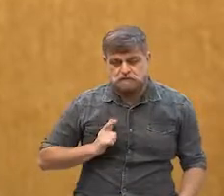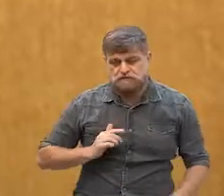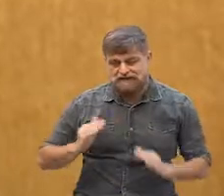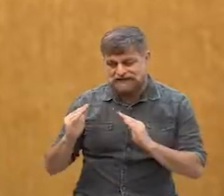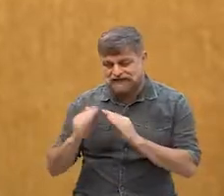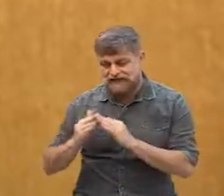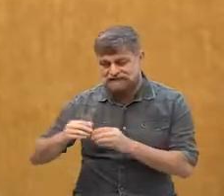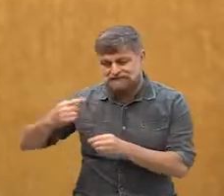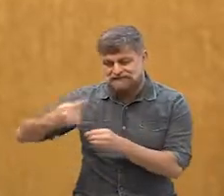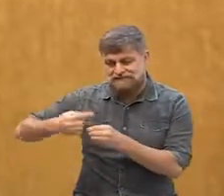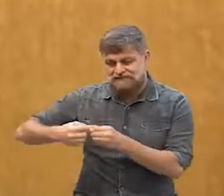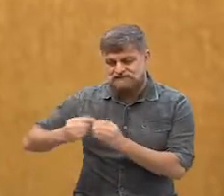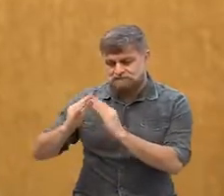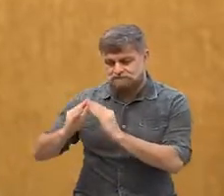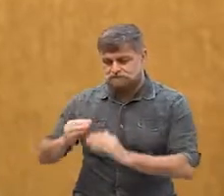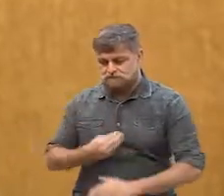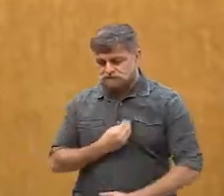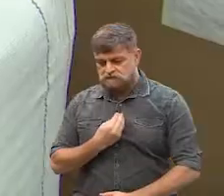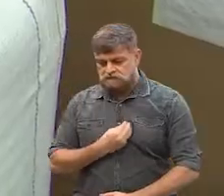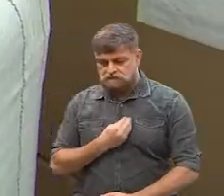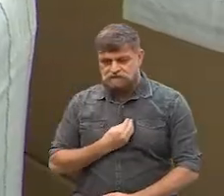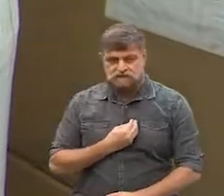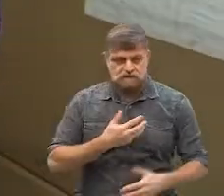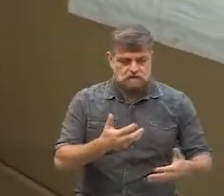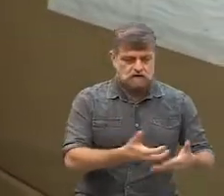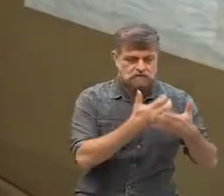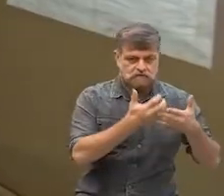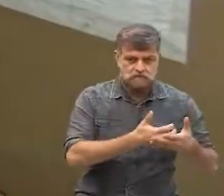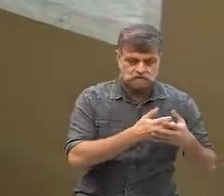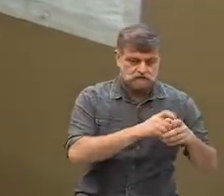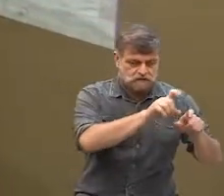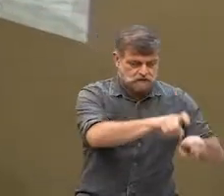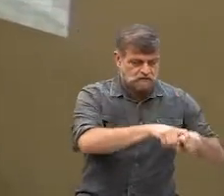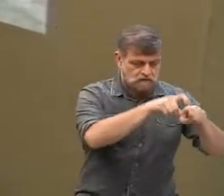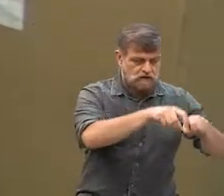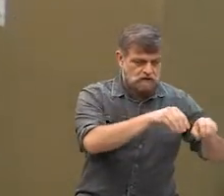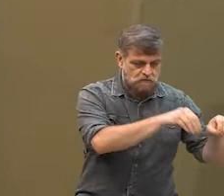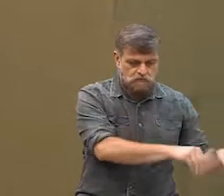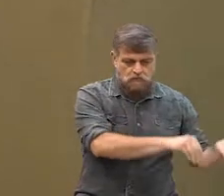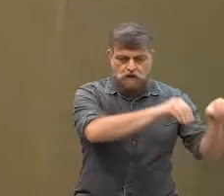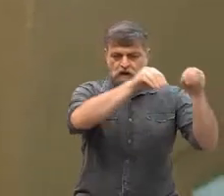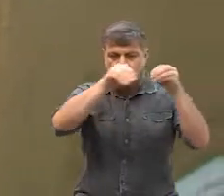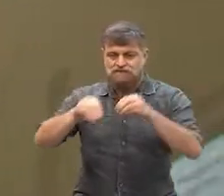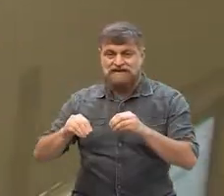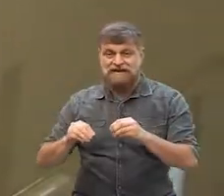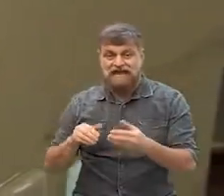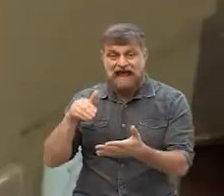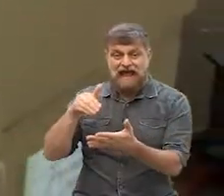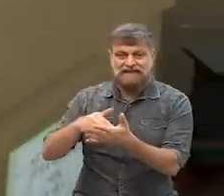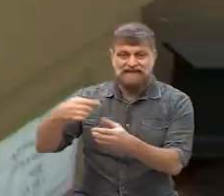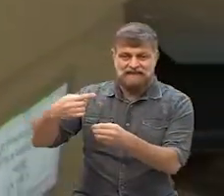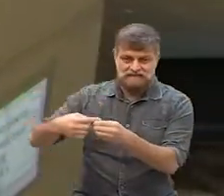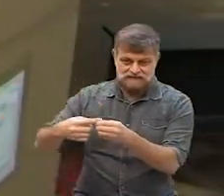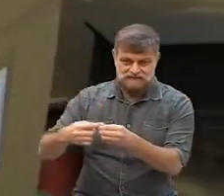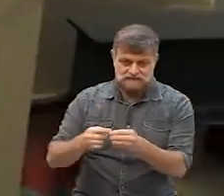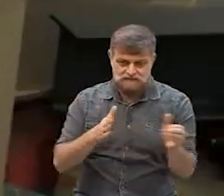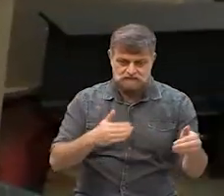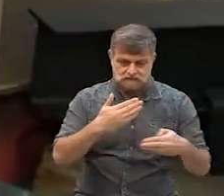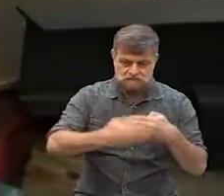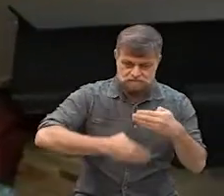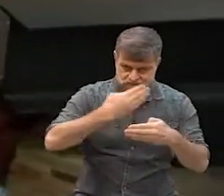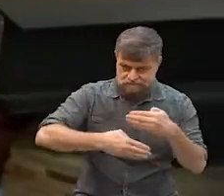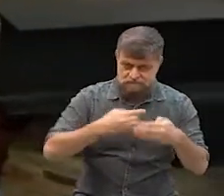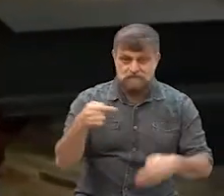em cidades, o alimento tem que vir do campo para a cidade, então a embalagem é importante. Existe toda